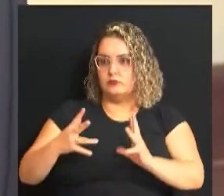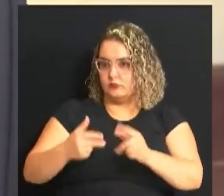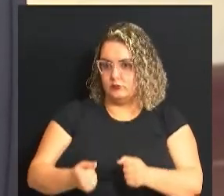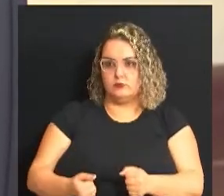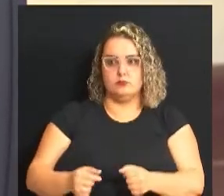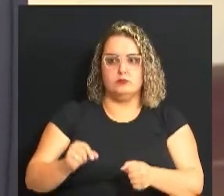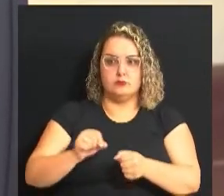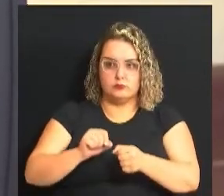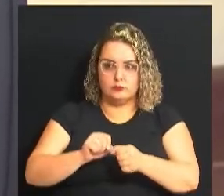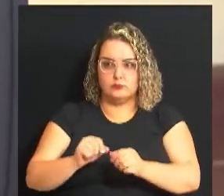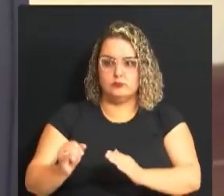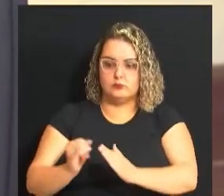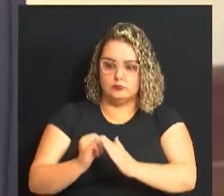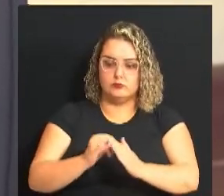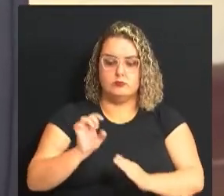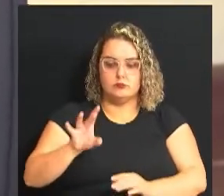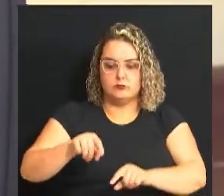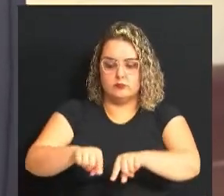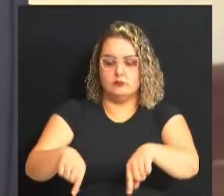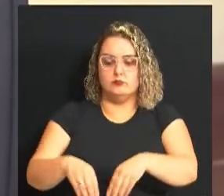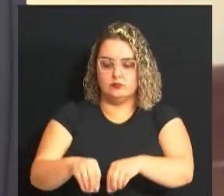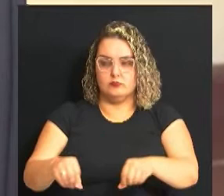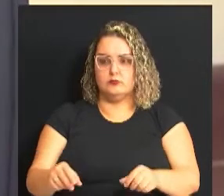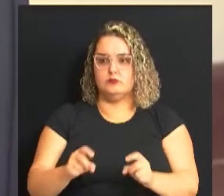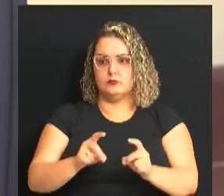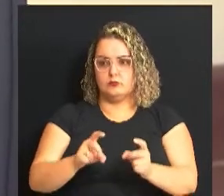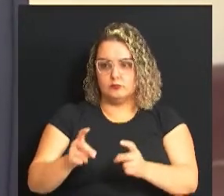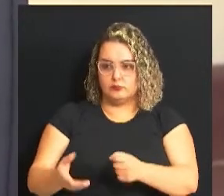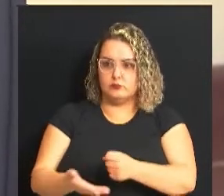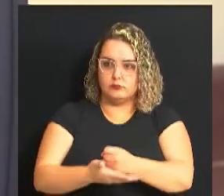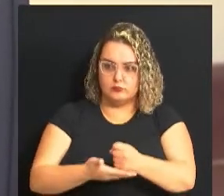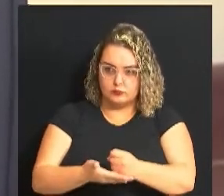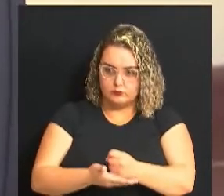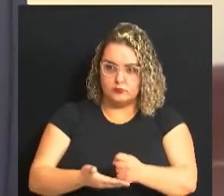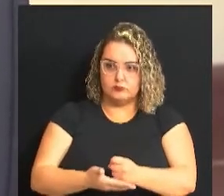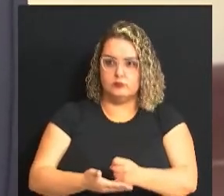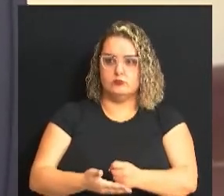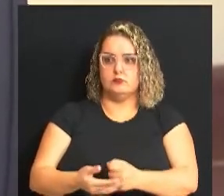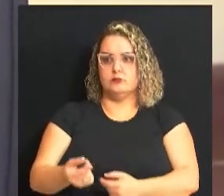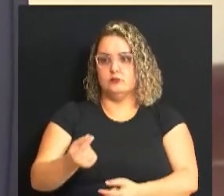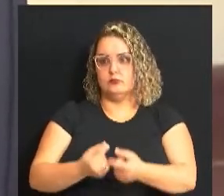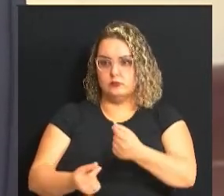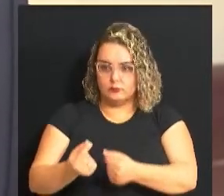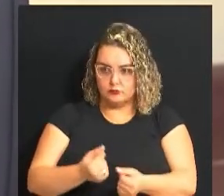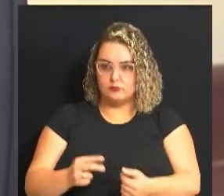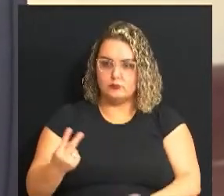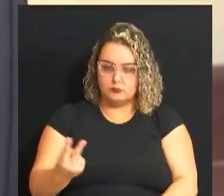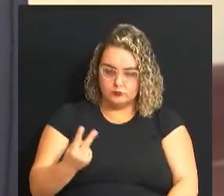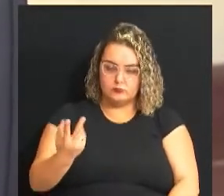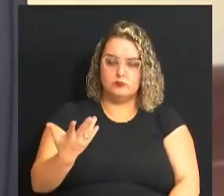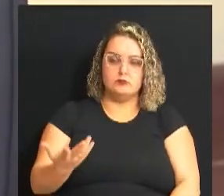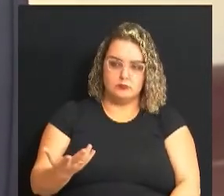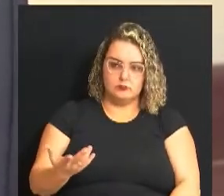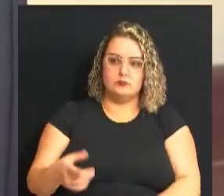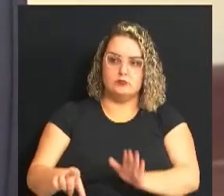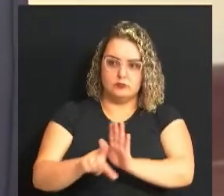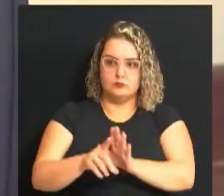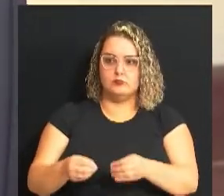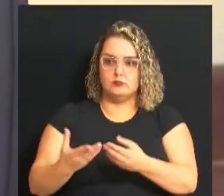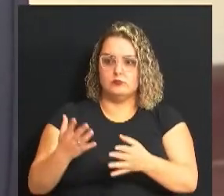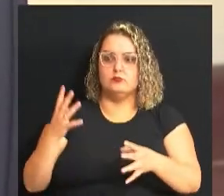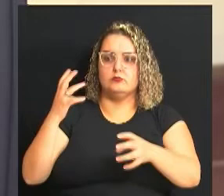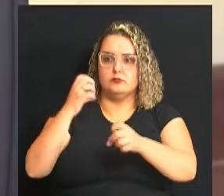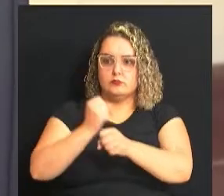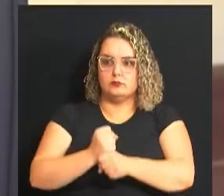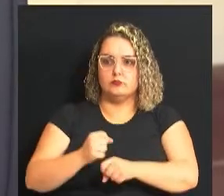a terra, nós comercializamos com base na planta genérica de valores, que, como a lei traz aqui. Né? Então, a gente calcula o valor do